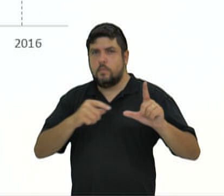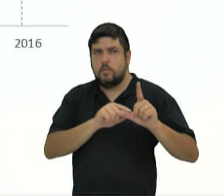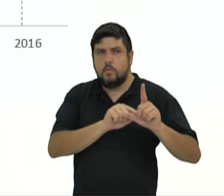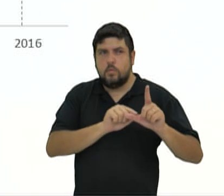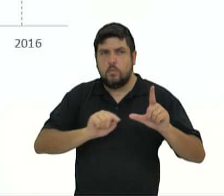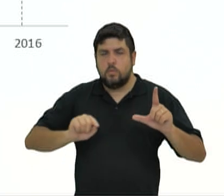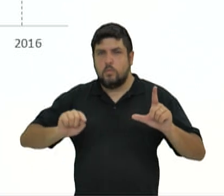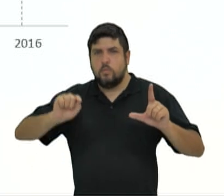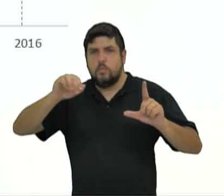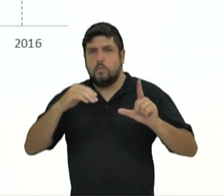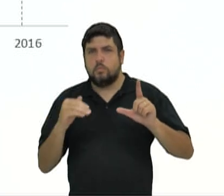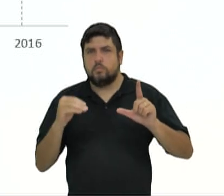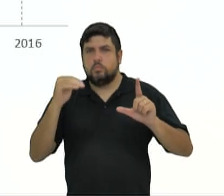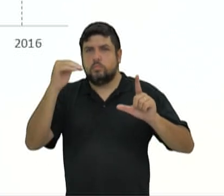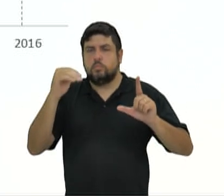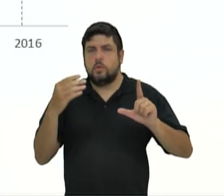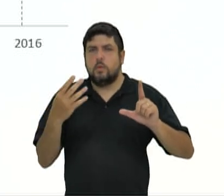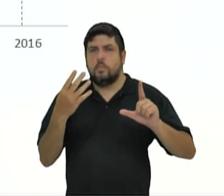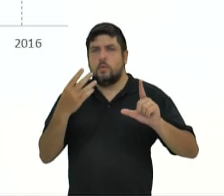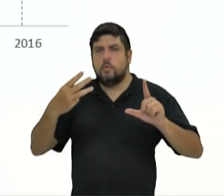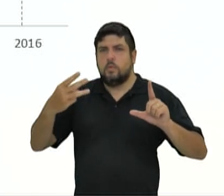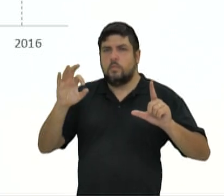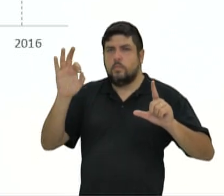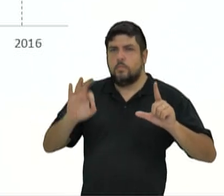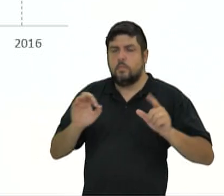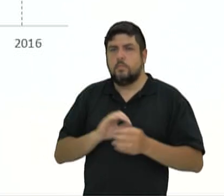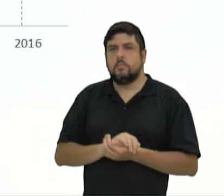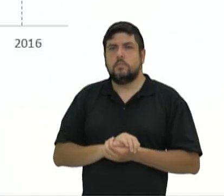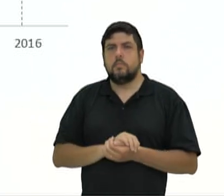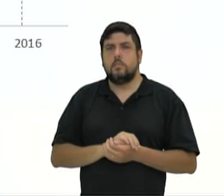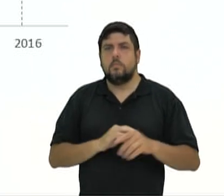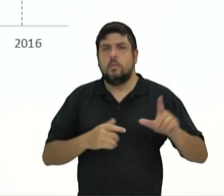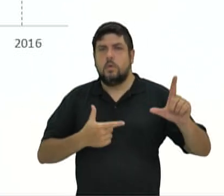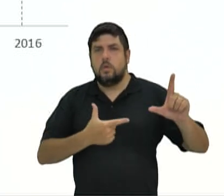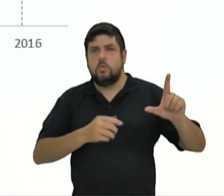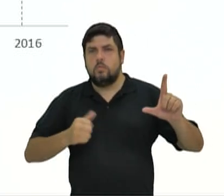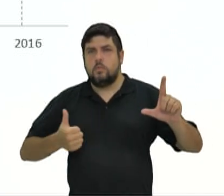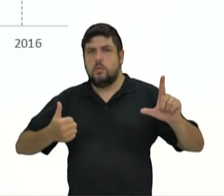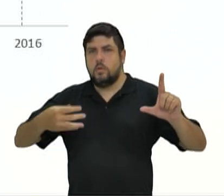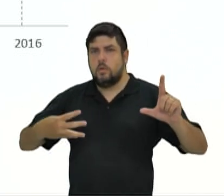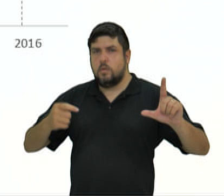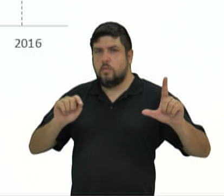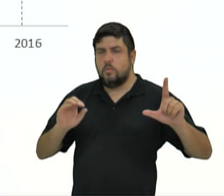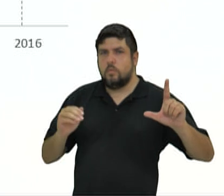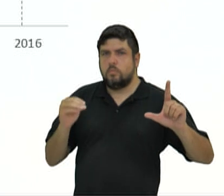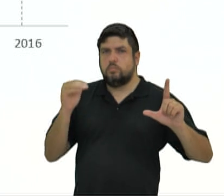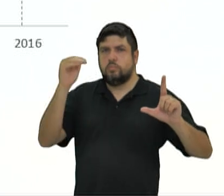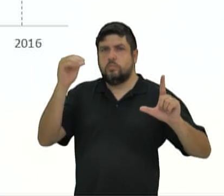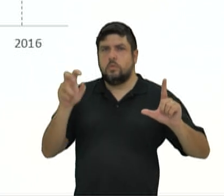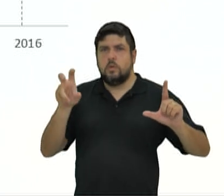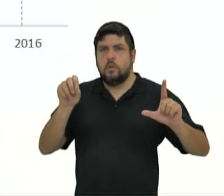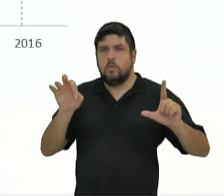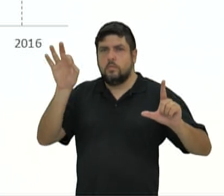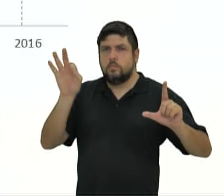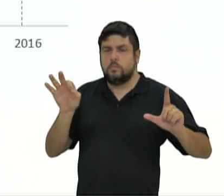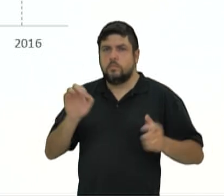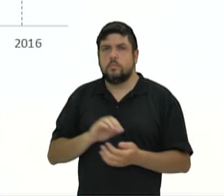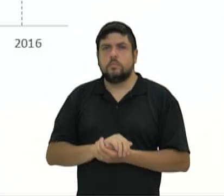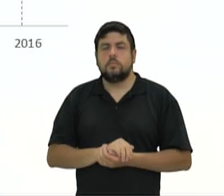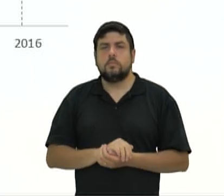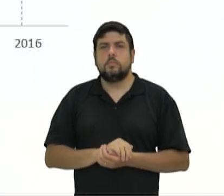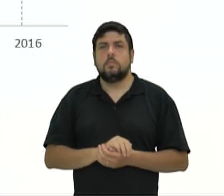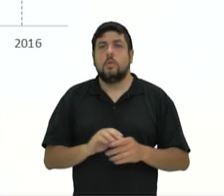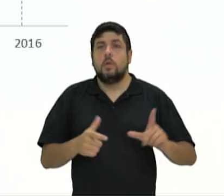subiu um pouco mais, 43%. Em 2014, já tenho 50%, né?